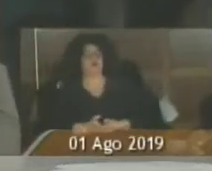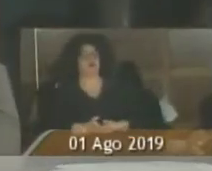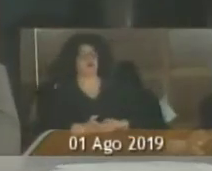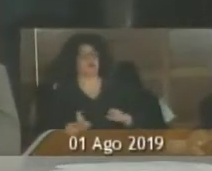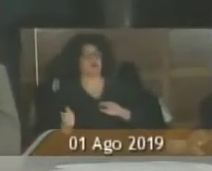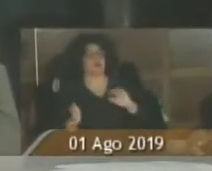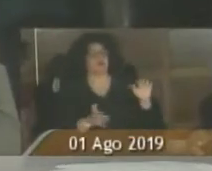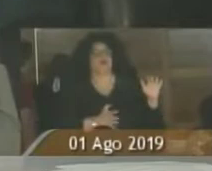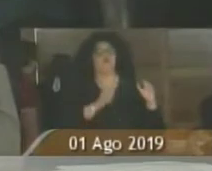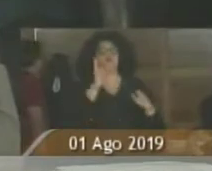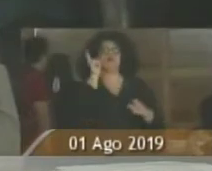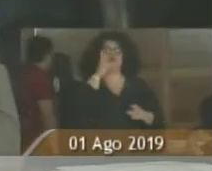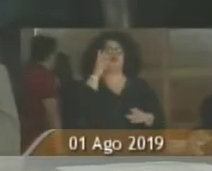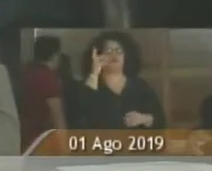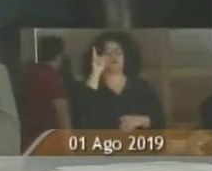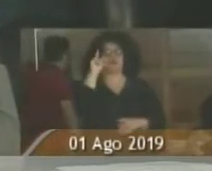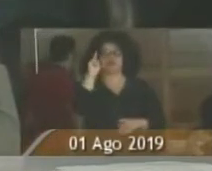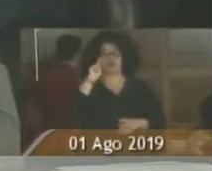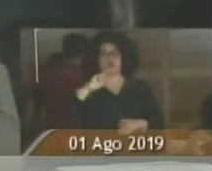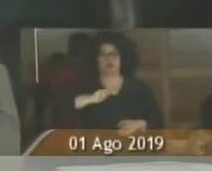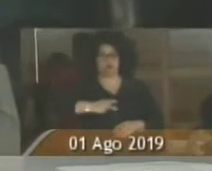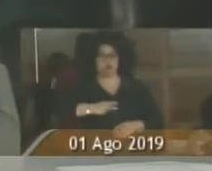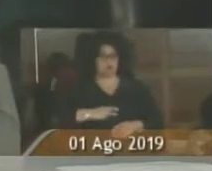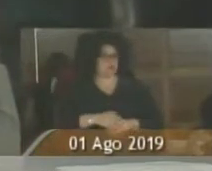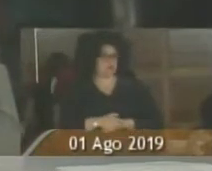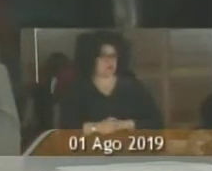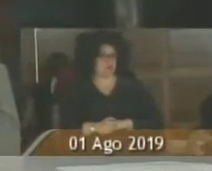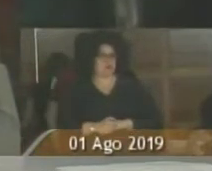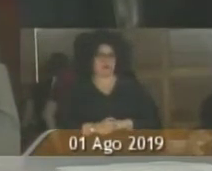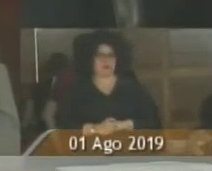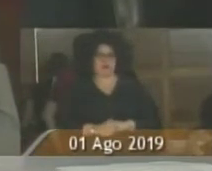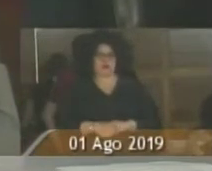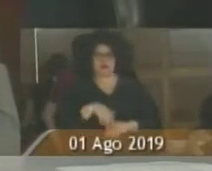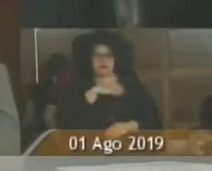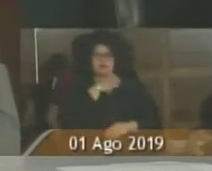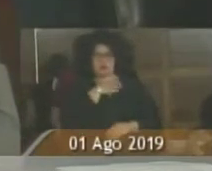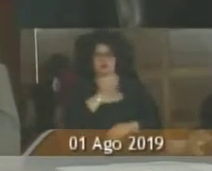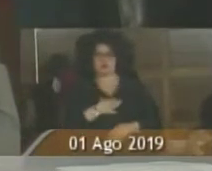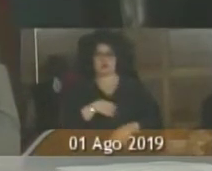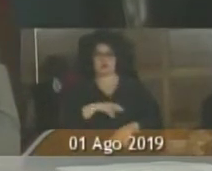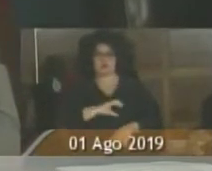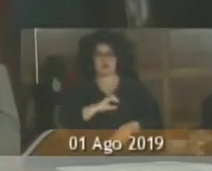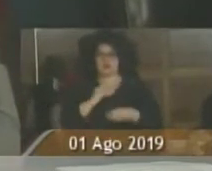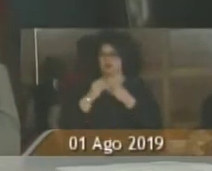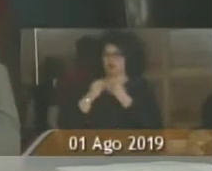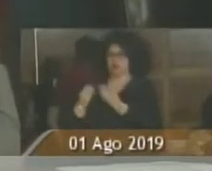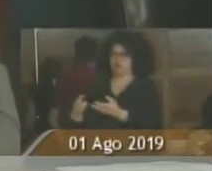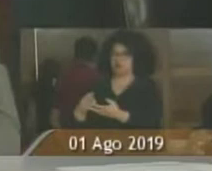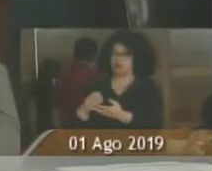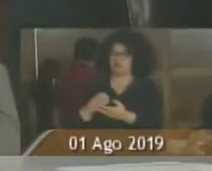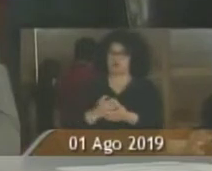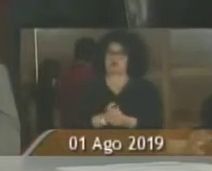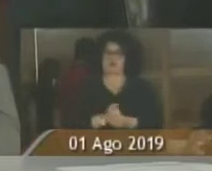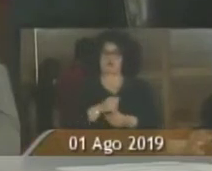Matérias do vereador Elinho do Sindicato. Projeto de decreto legislativo número 13, concedendo a medalha João Arquimedes da Silva ao senhor